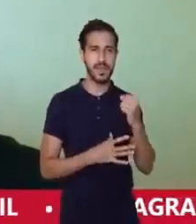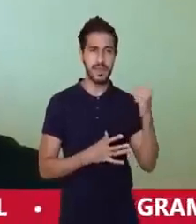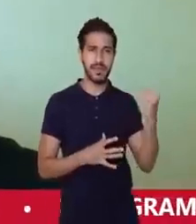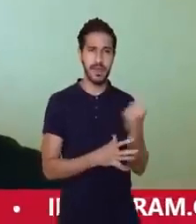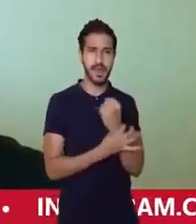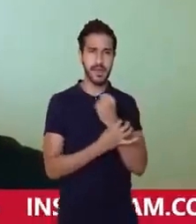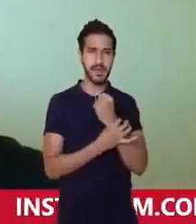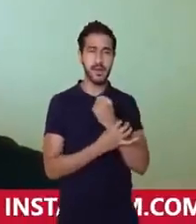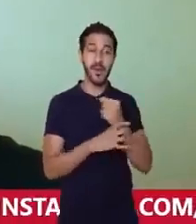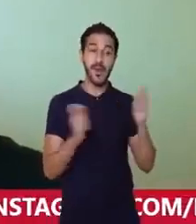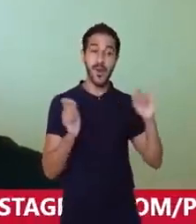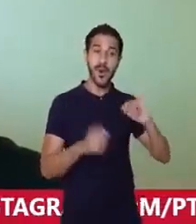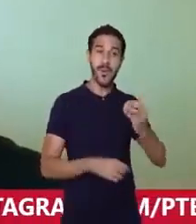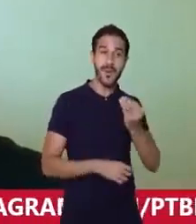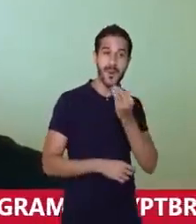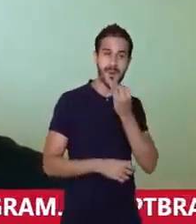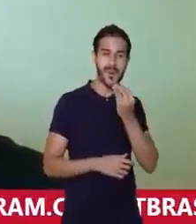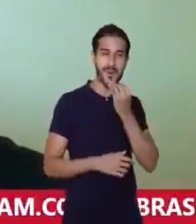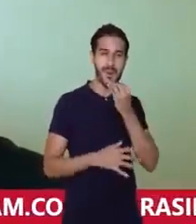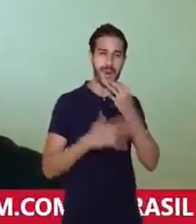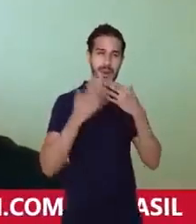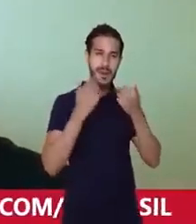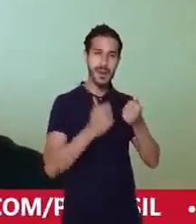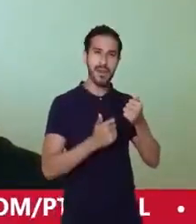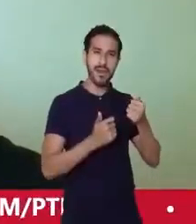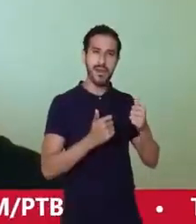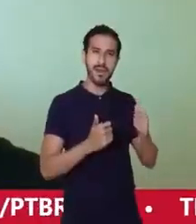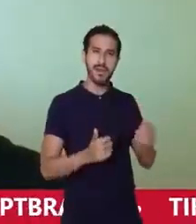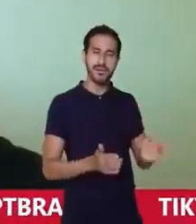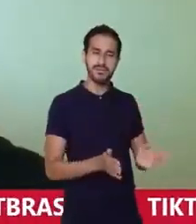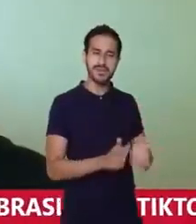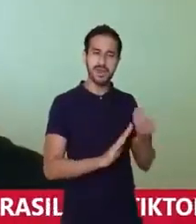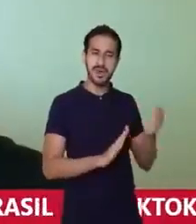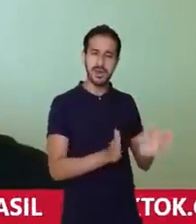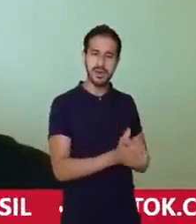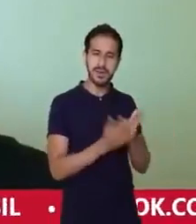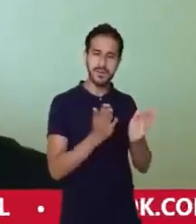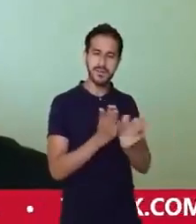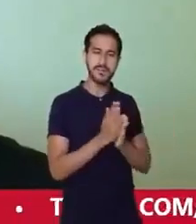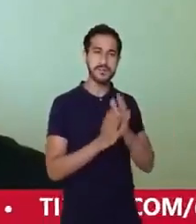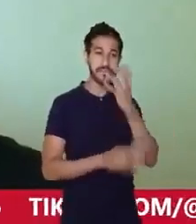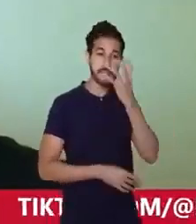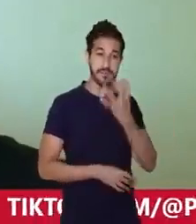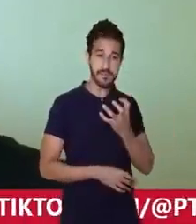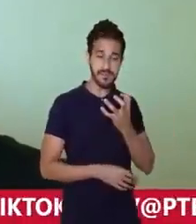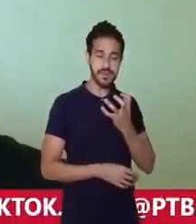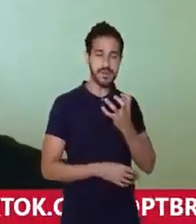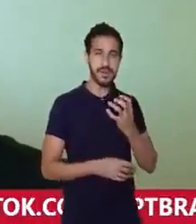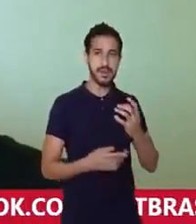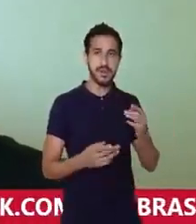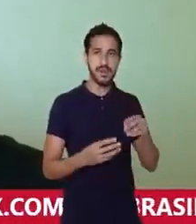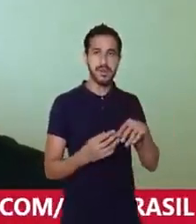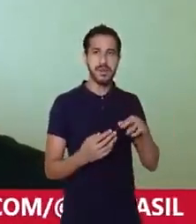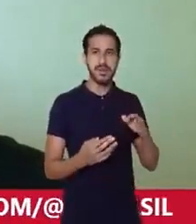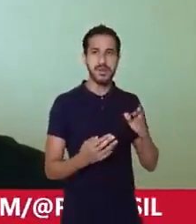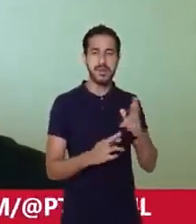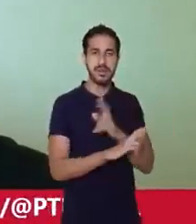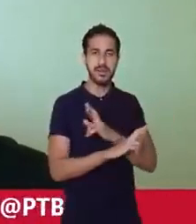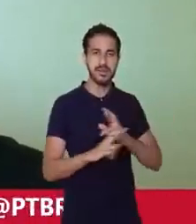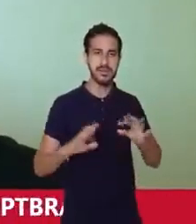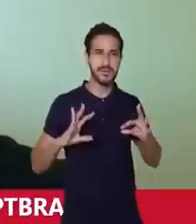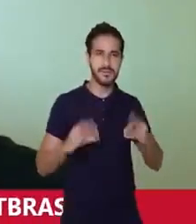garantir uma saída sustentável da miséria e da pobreza. Então você junta todo o